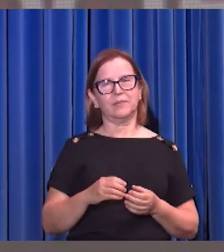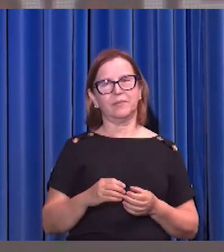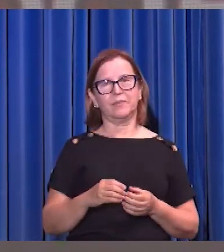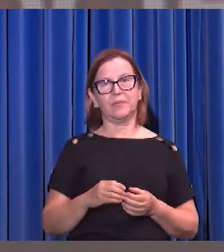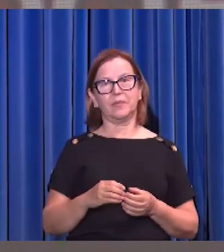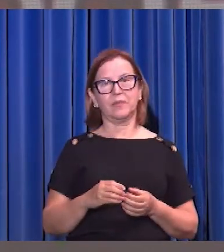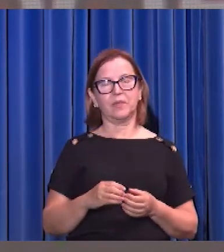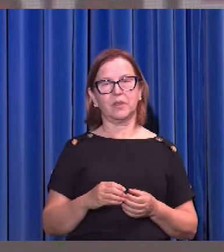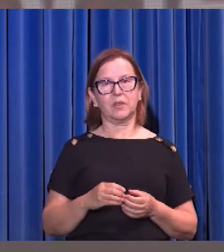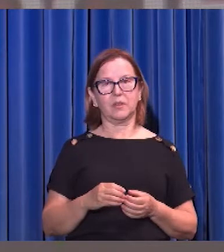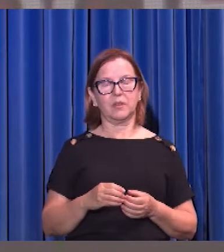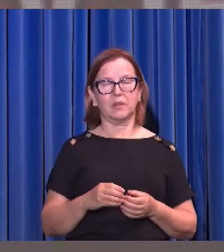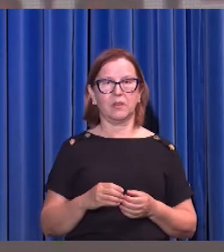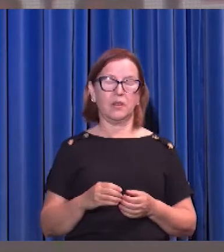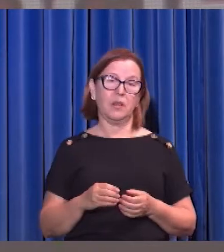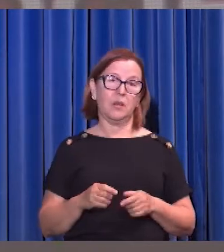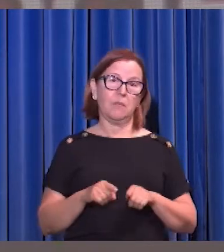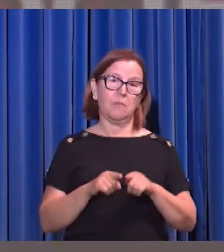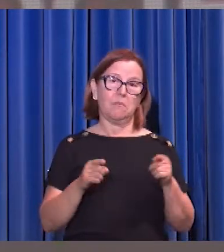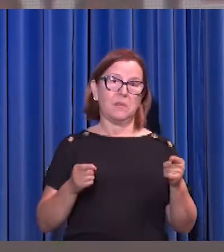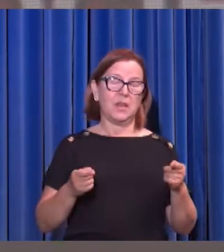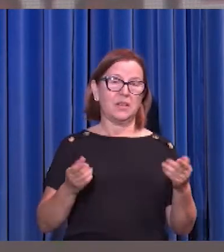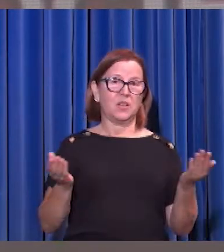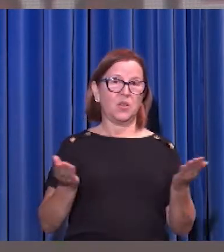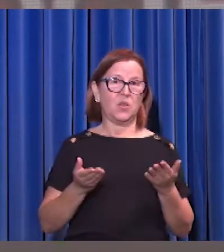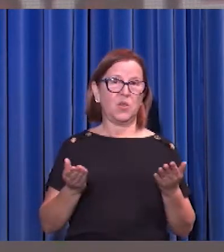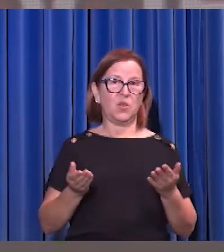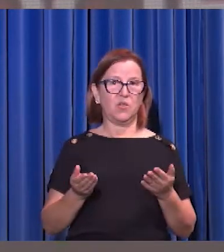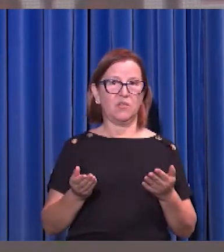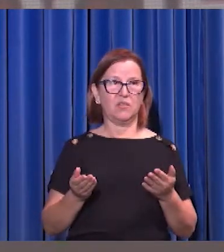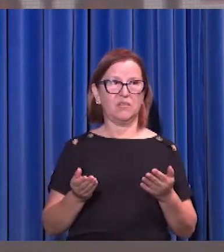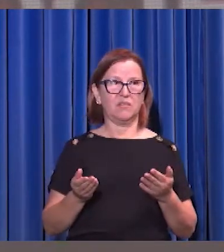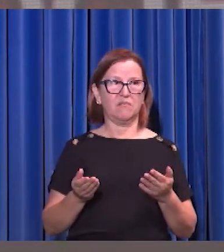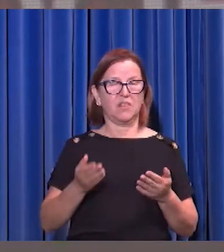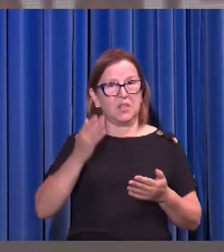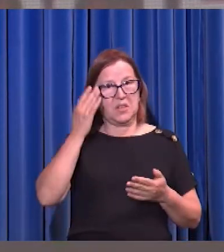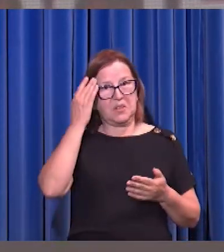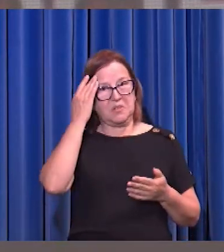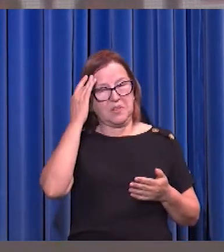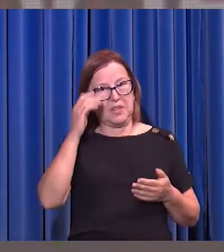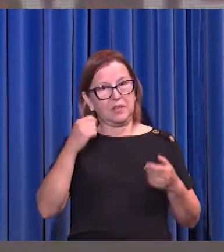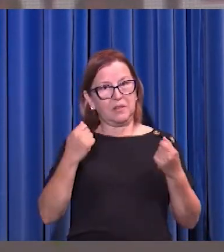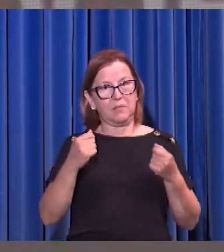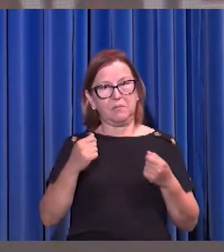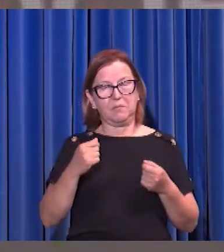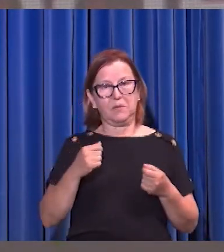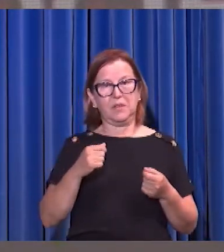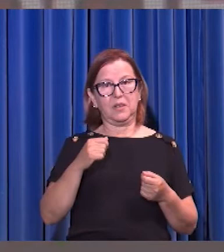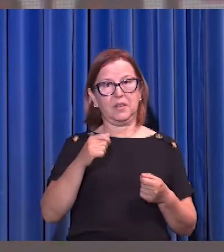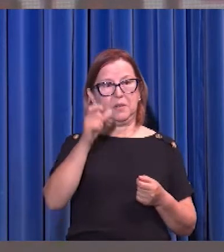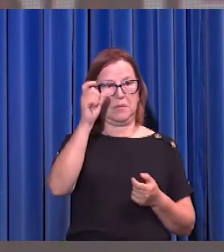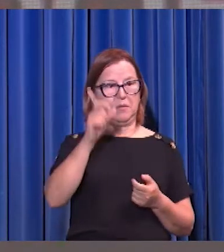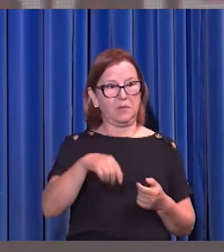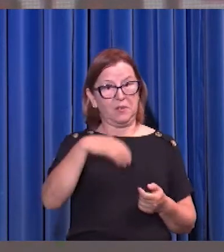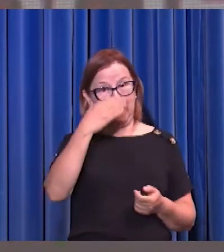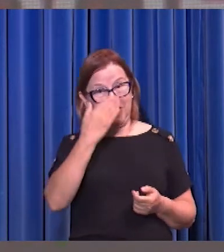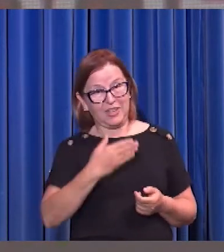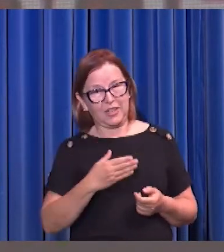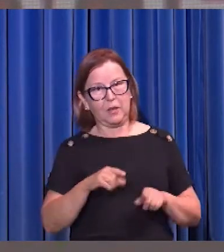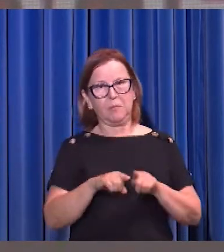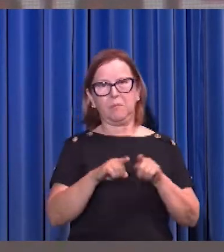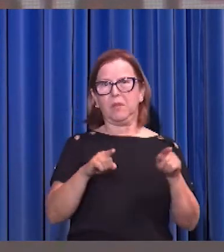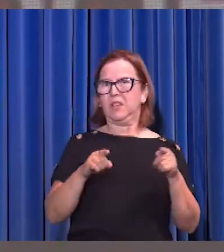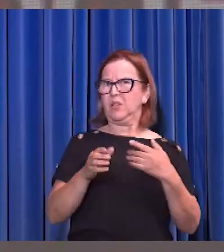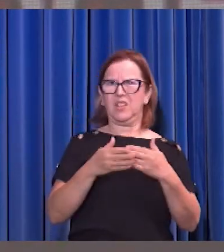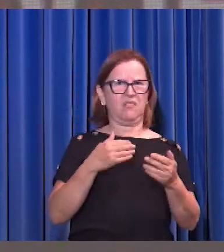hoje isso não seja talvez sinônimo de dignidade, mas não são quaisquer pessoas que